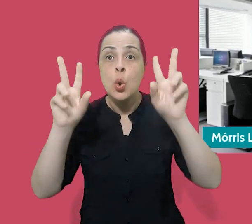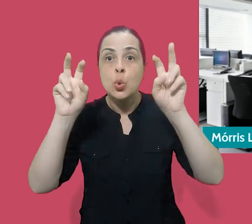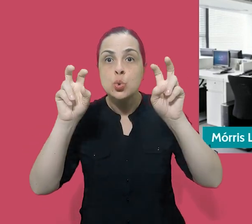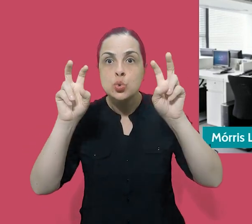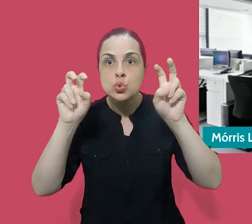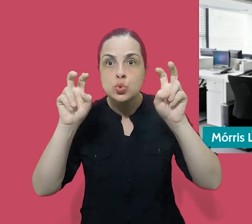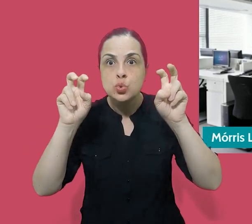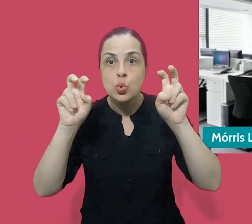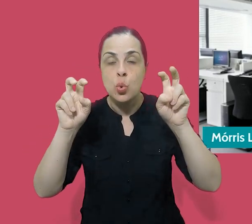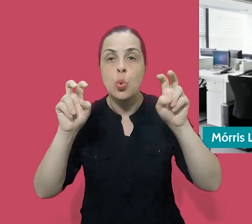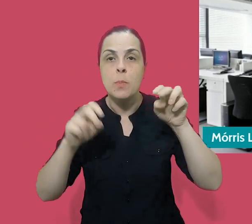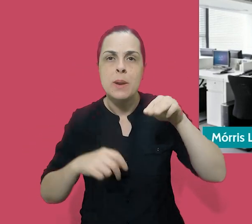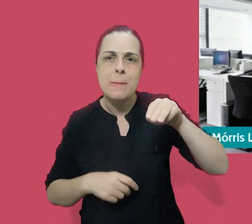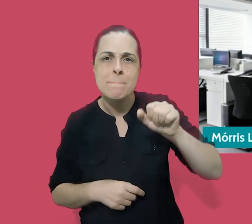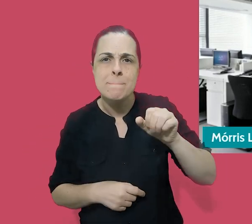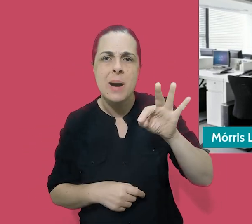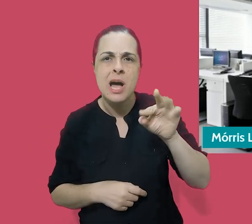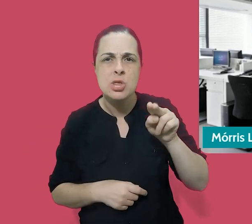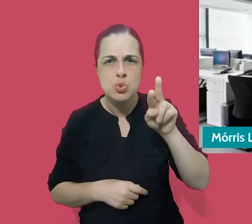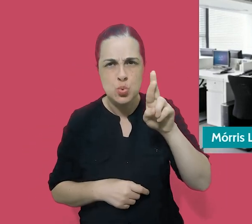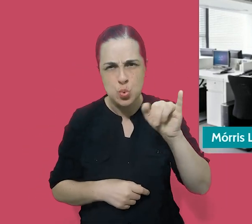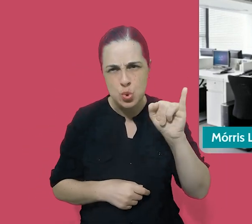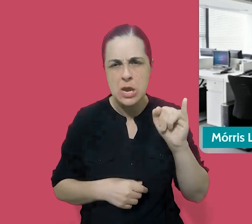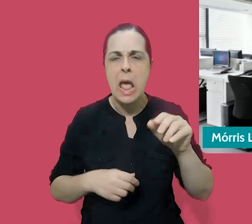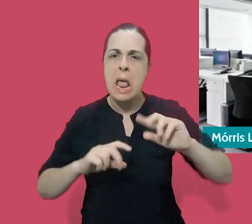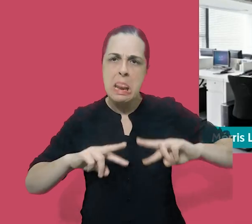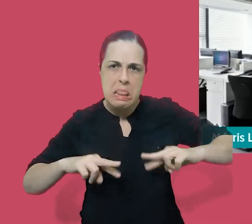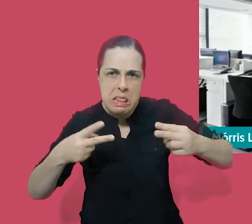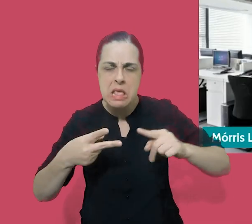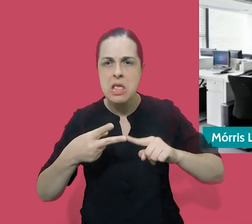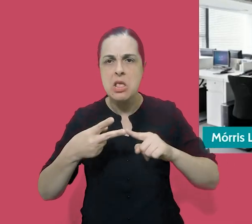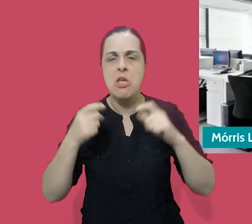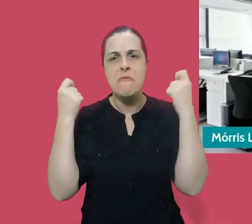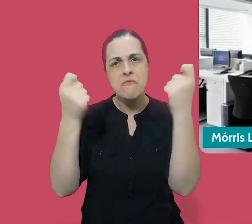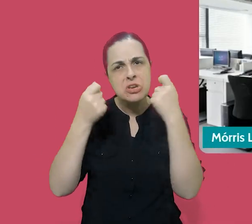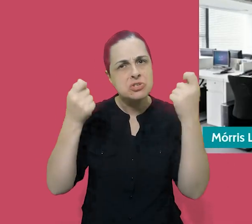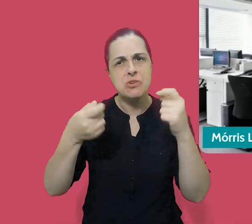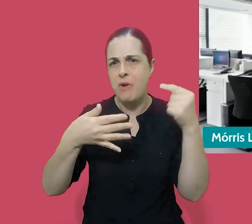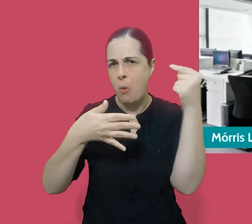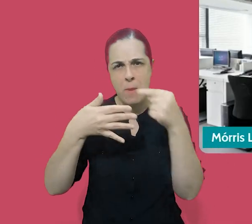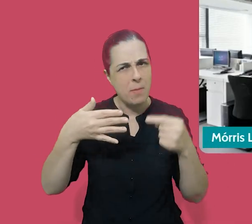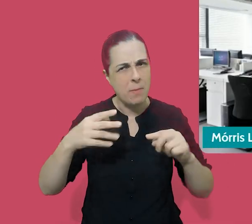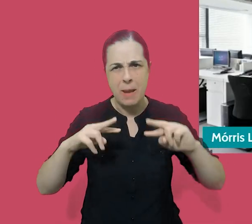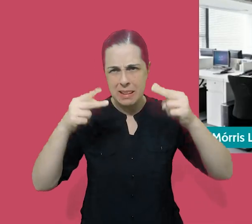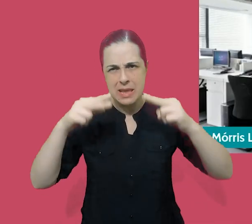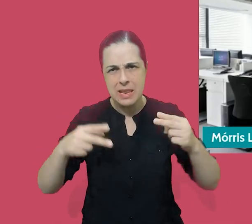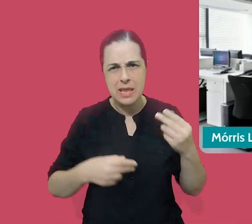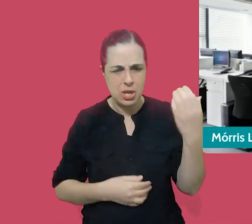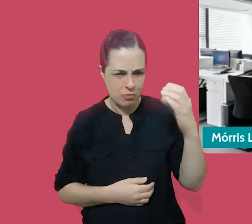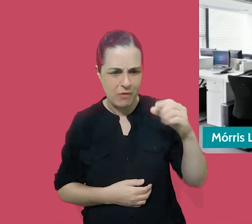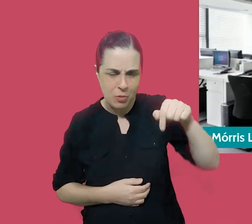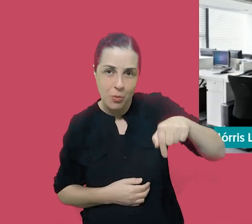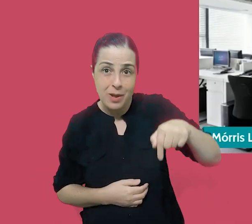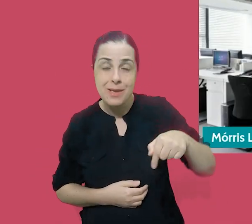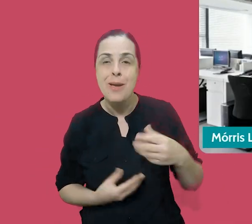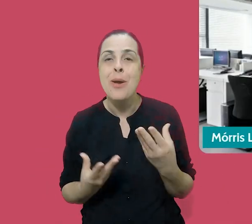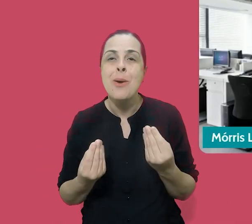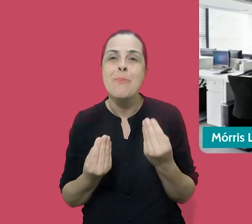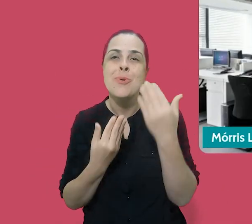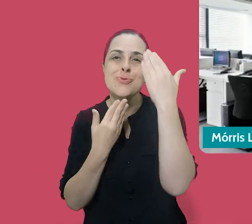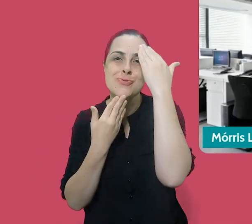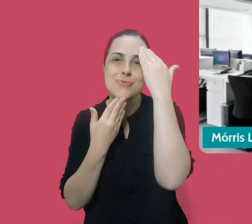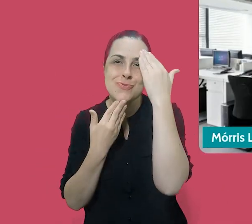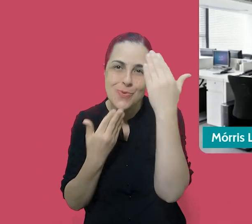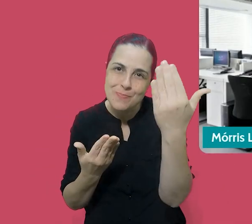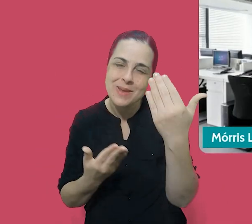embaixo, links, festival, tudo. Maurício, vou pegar todos os links com você, deixar aqui. E muito obrigada pelo